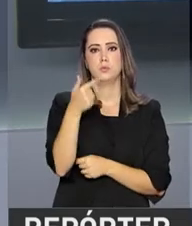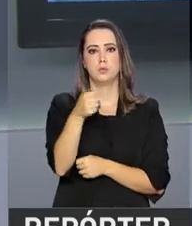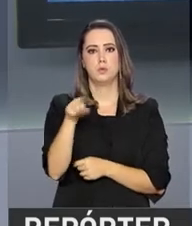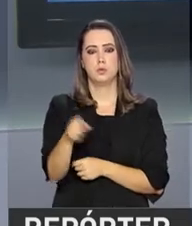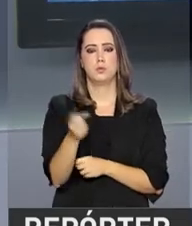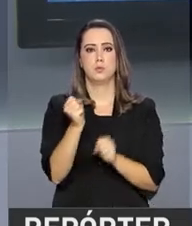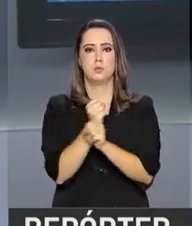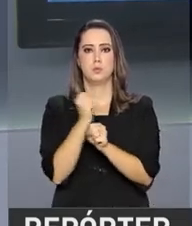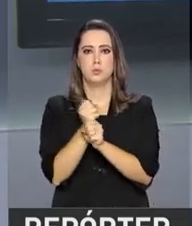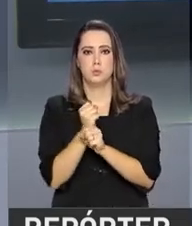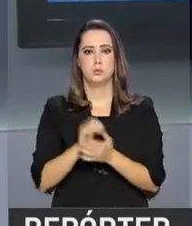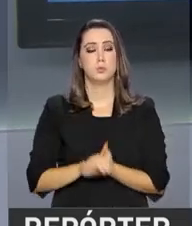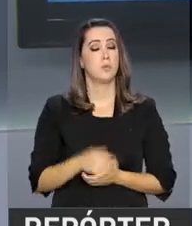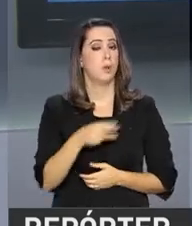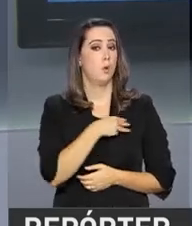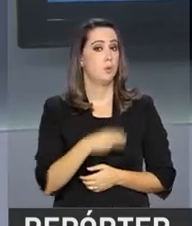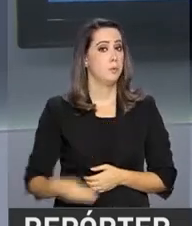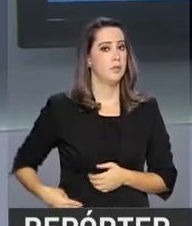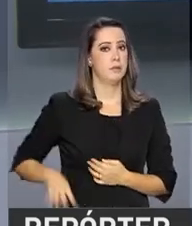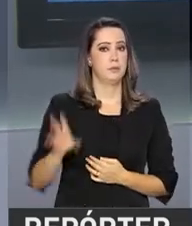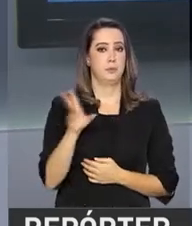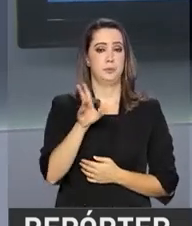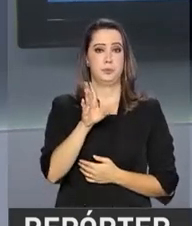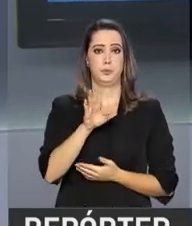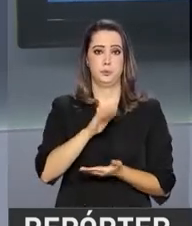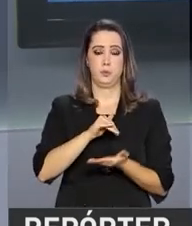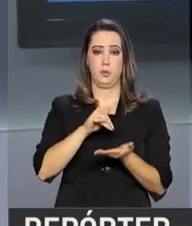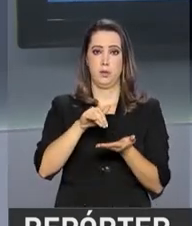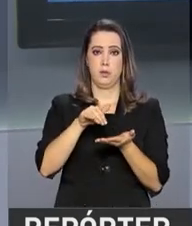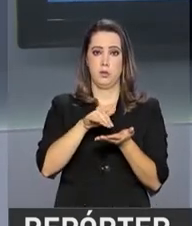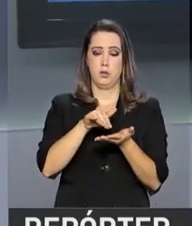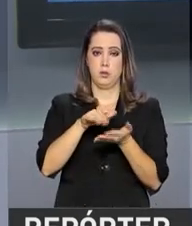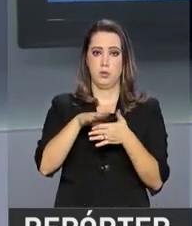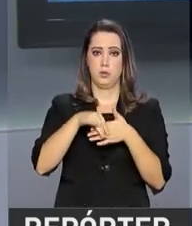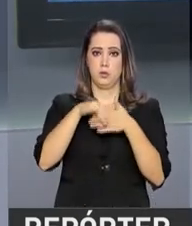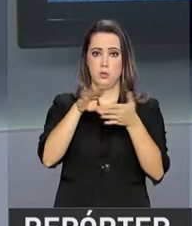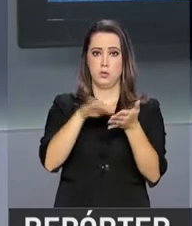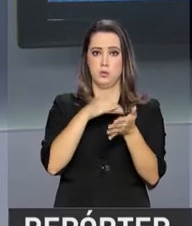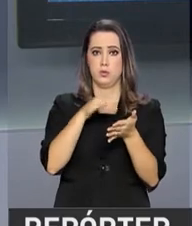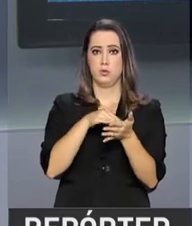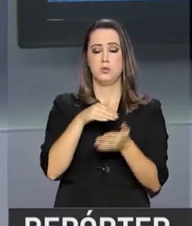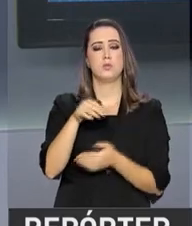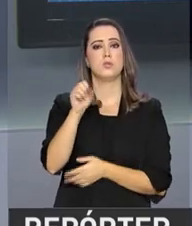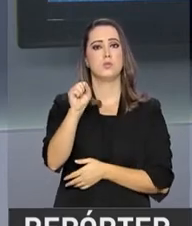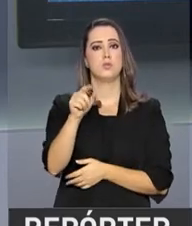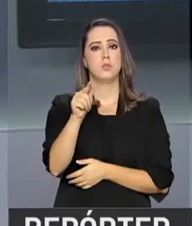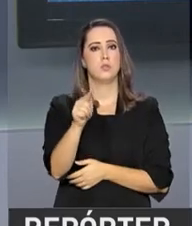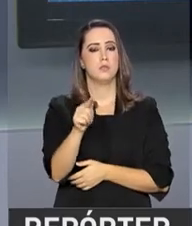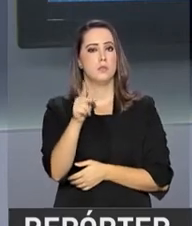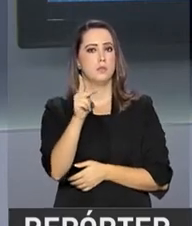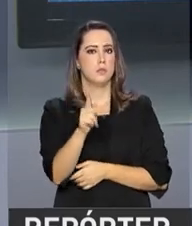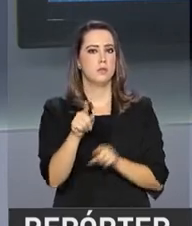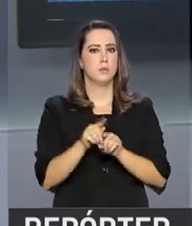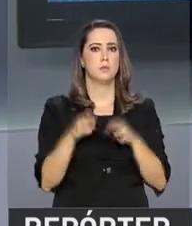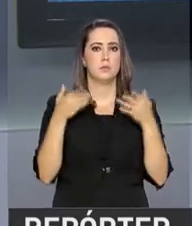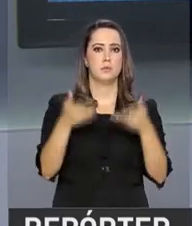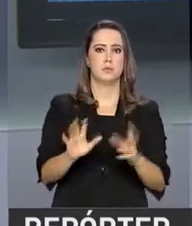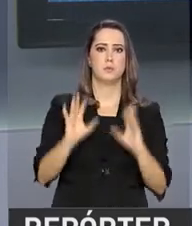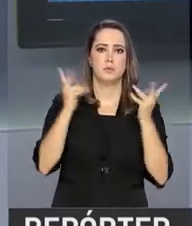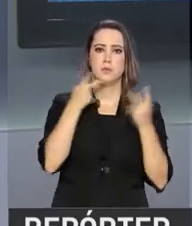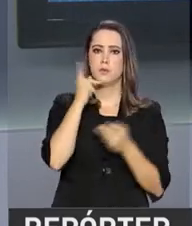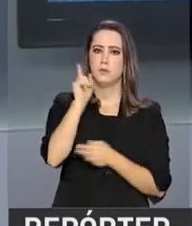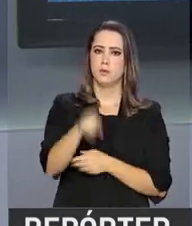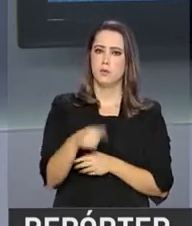mil obras o ministro chefe da secretaria geral da presidência da república moreira franco participou da cerimônia para